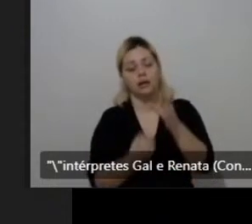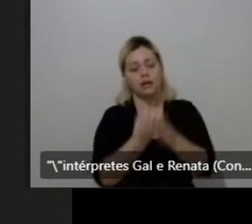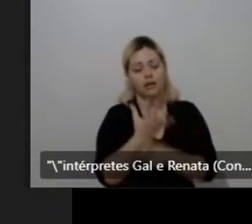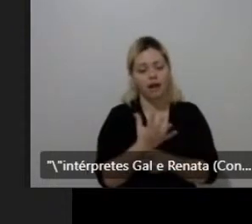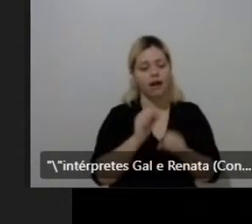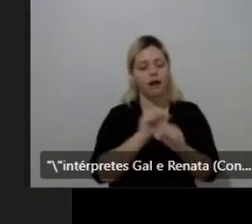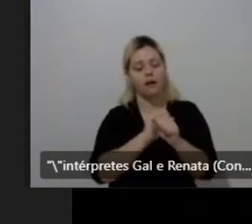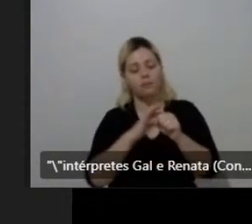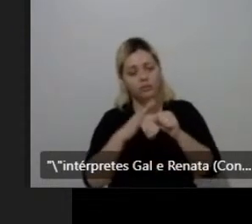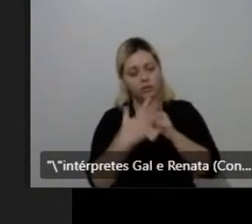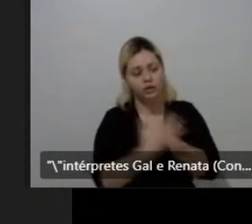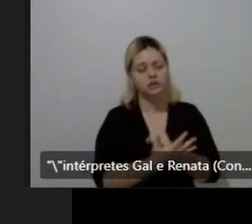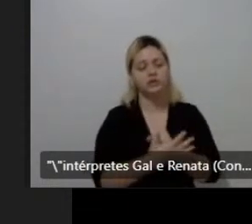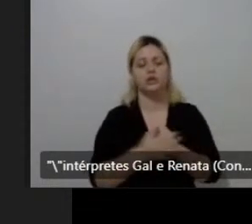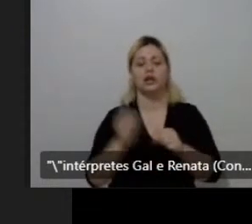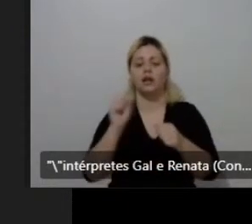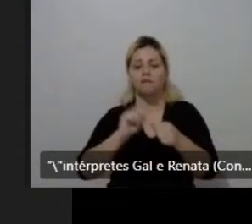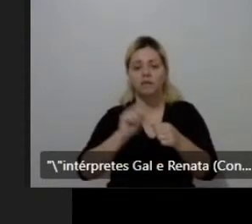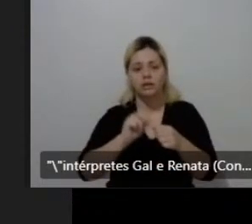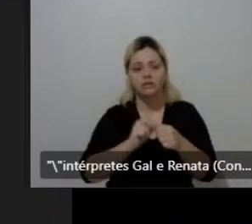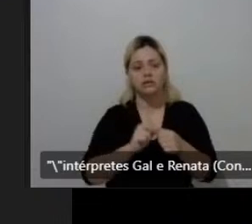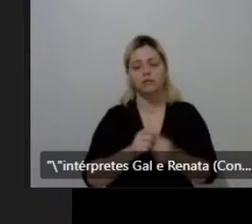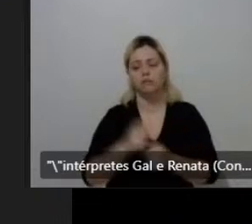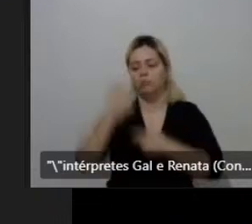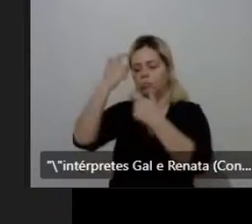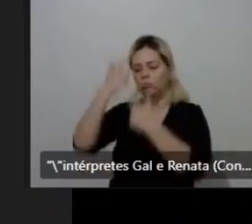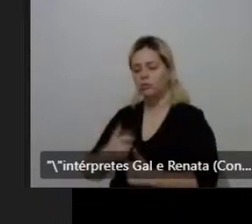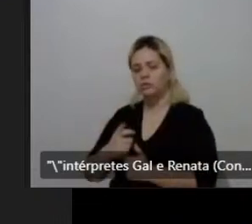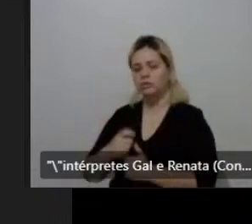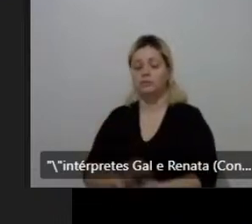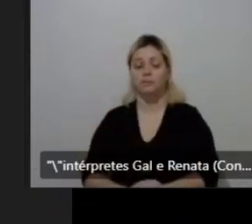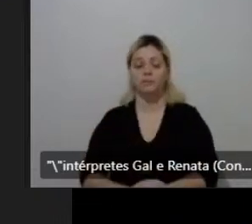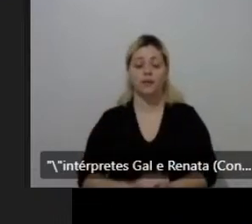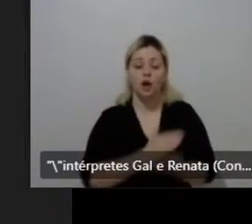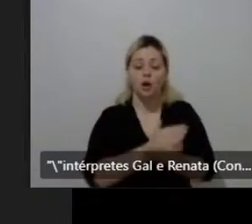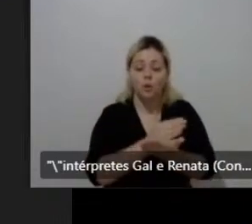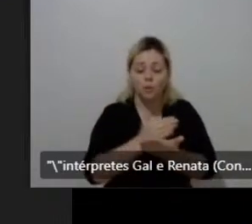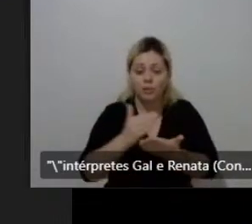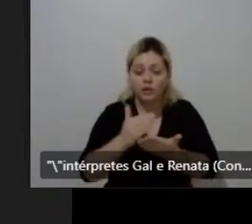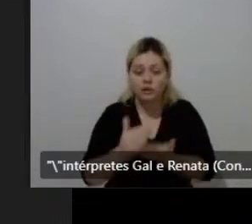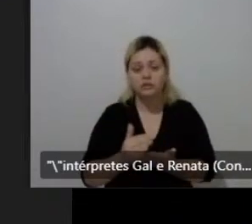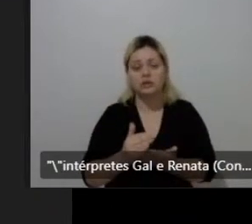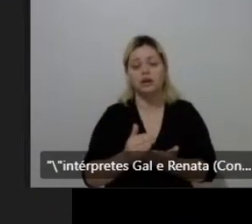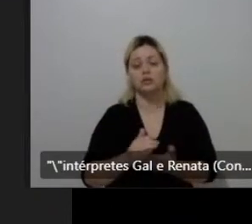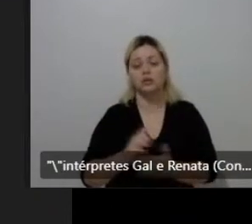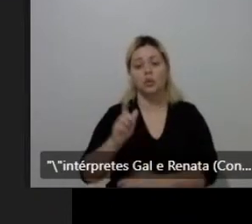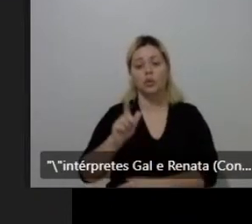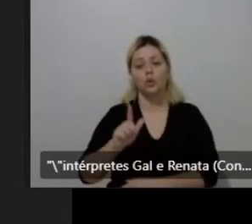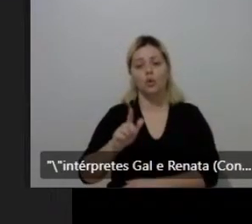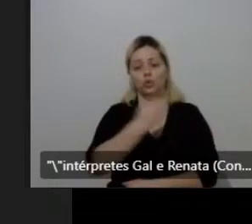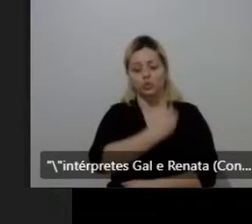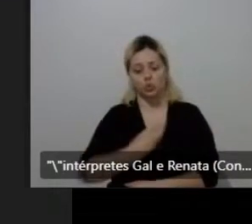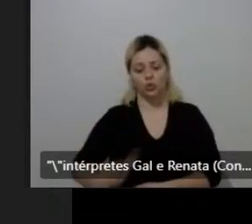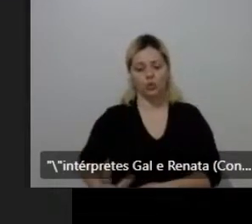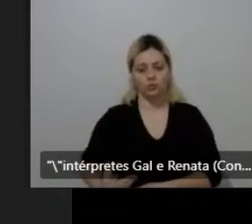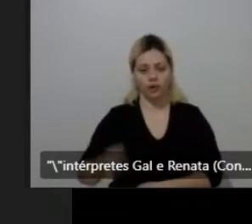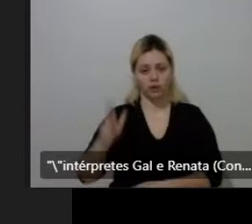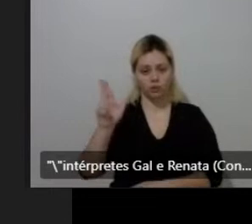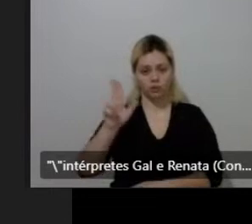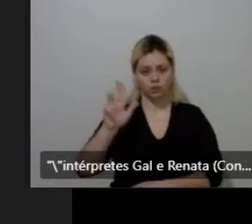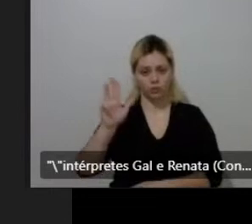né? Foi apenas a partir, né, do governo Lula, em 2003, que a gente tem uma produção